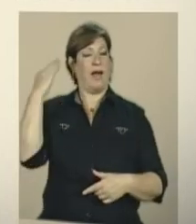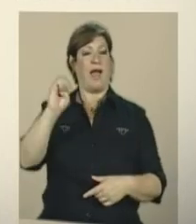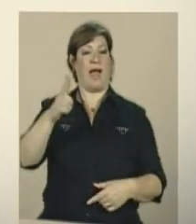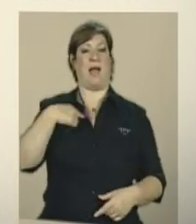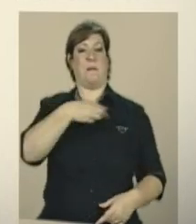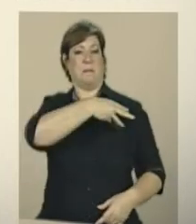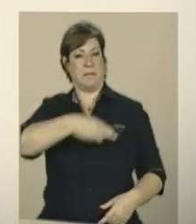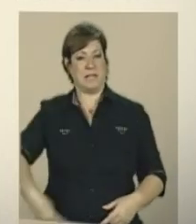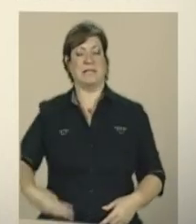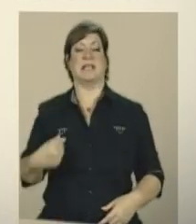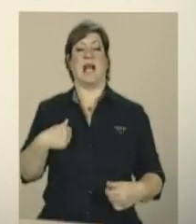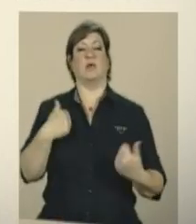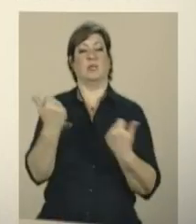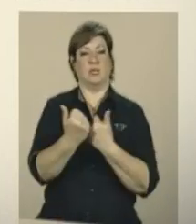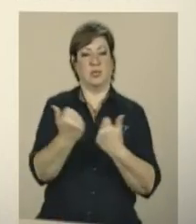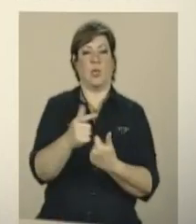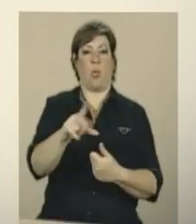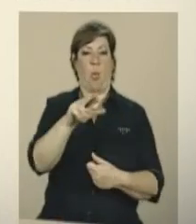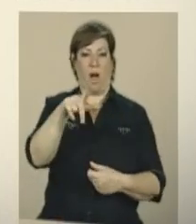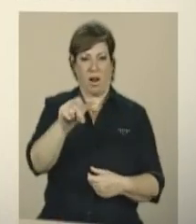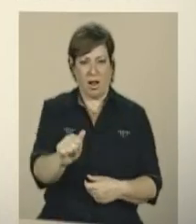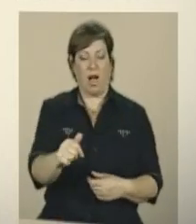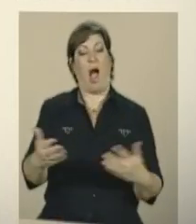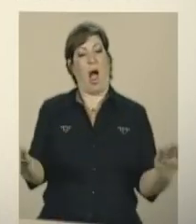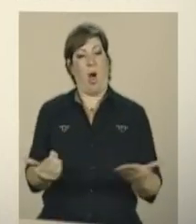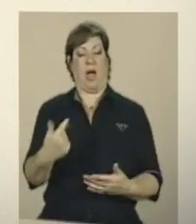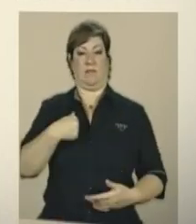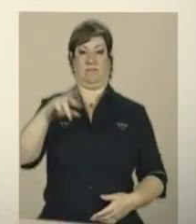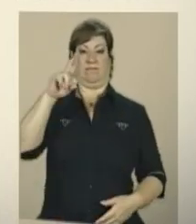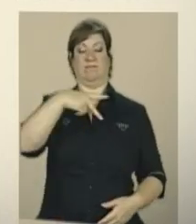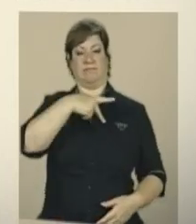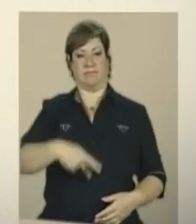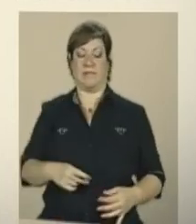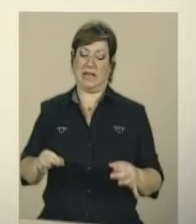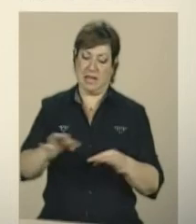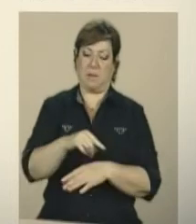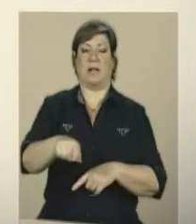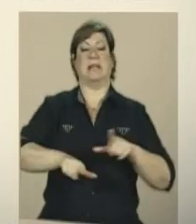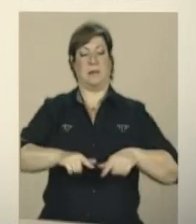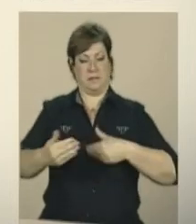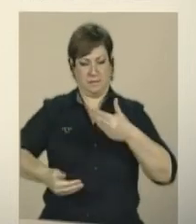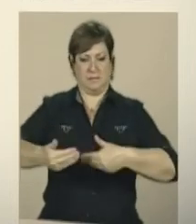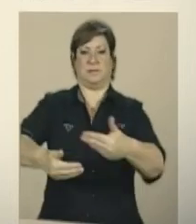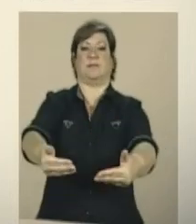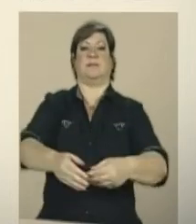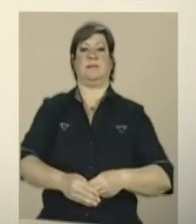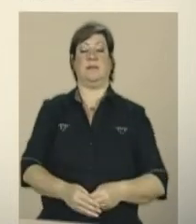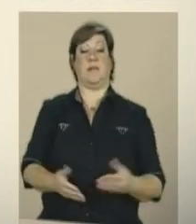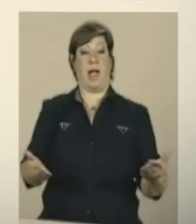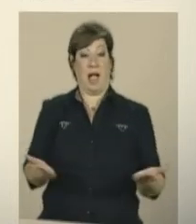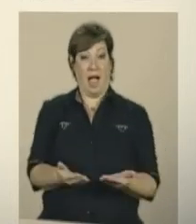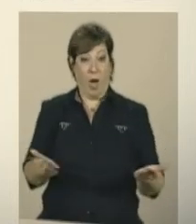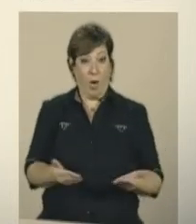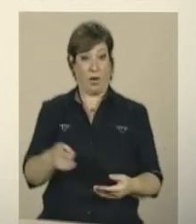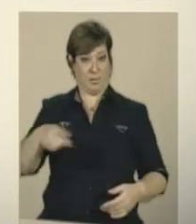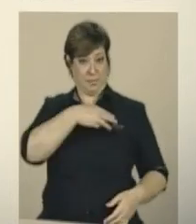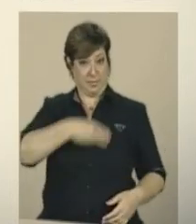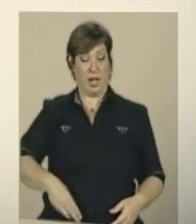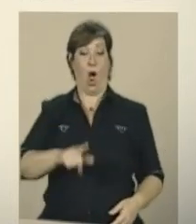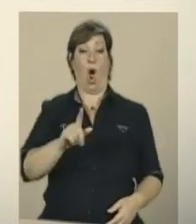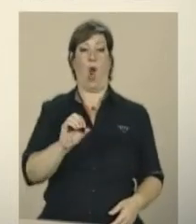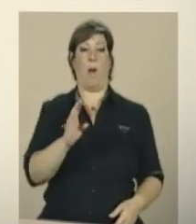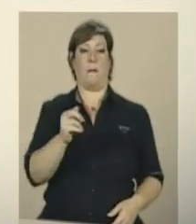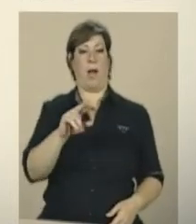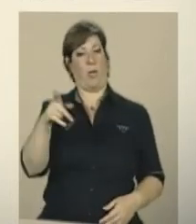a começar porque eu fui a ministra de Minas e energia Quando iniciou o trabalho agora o ministro de Minas e energia é o ministro